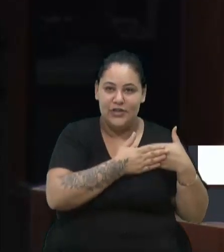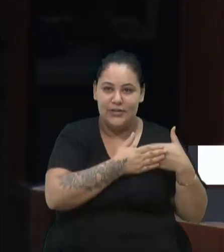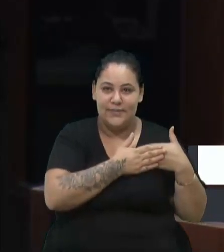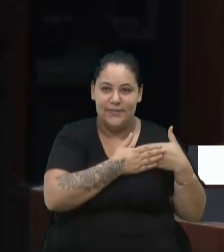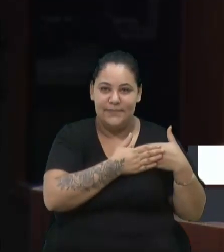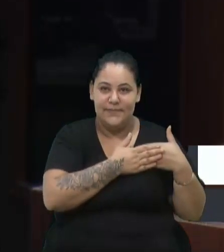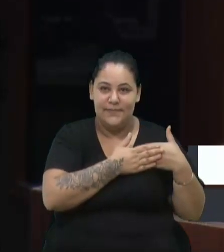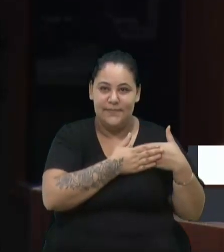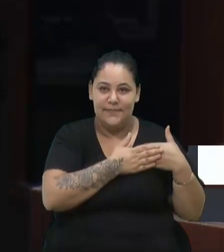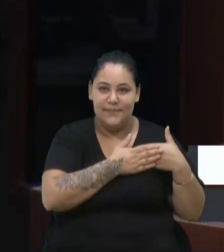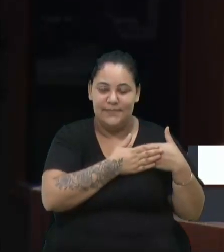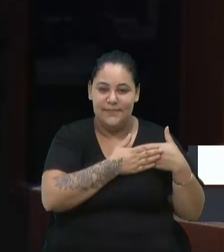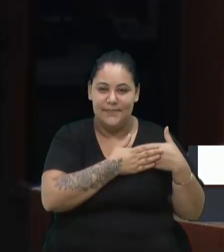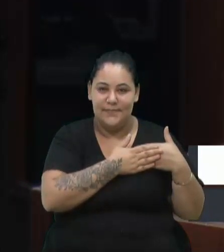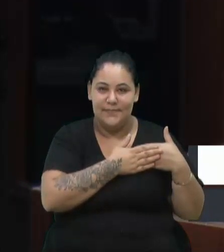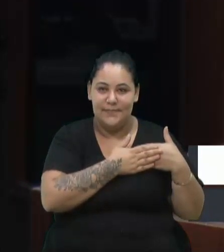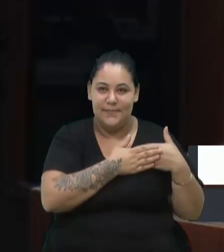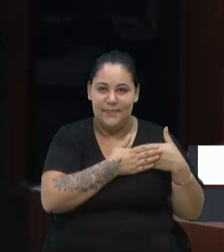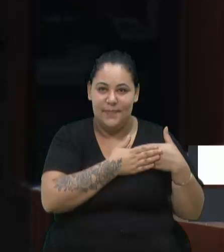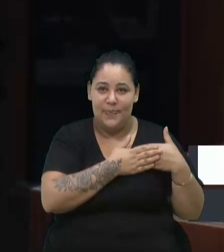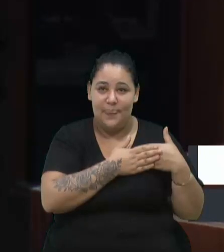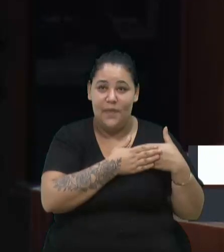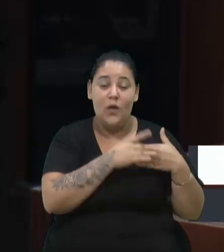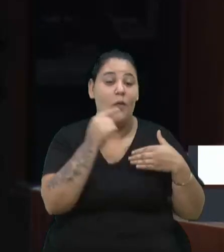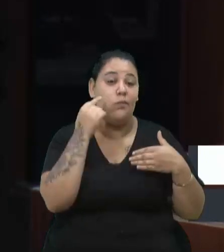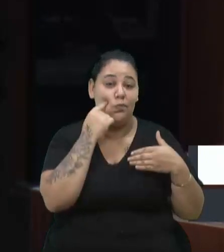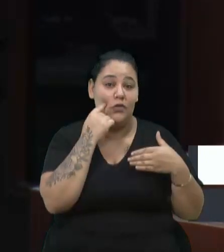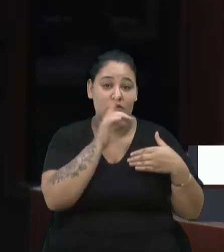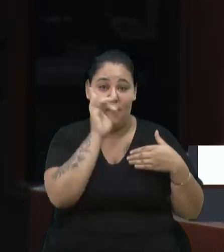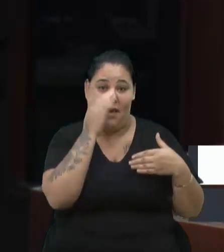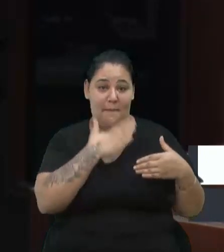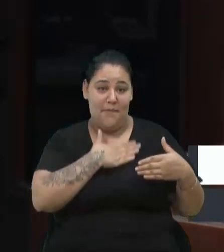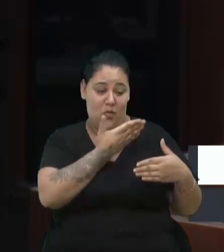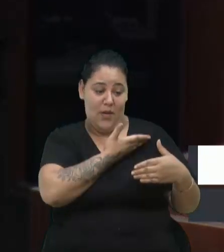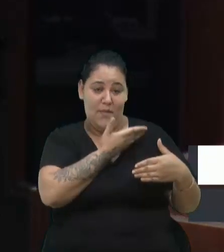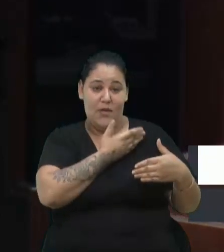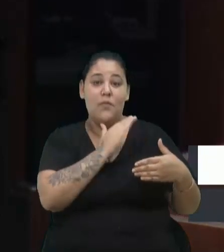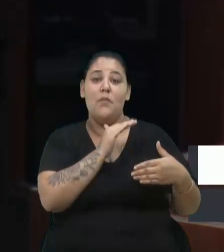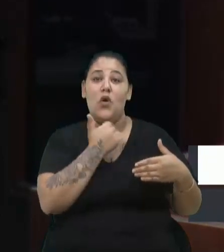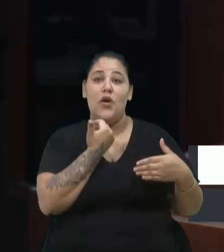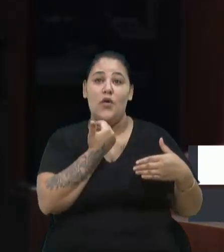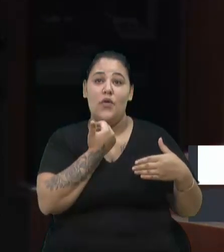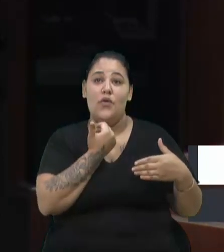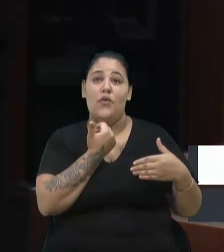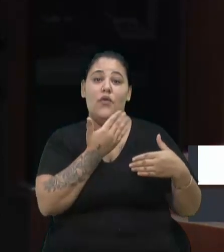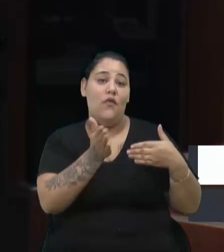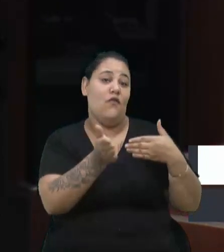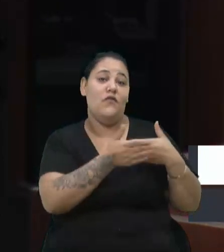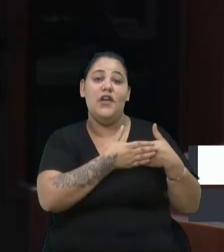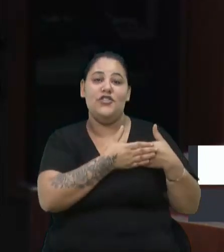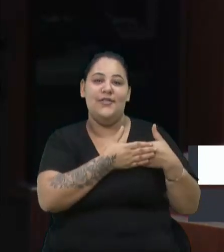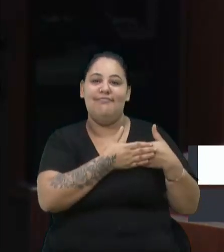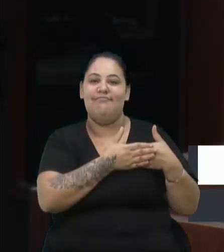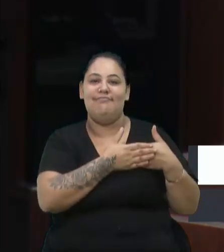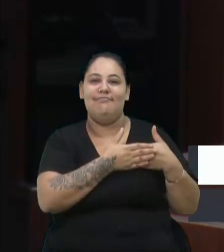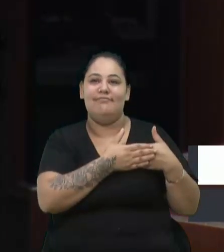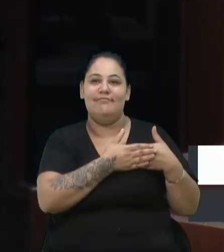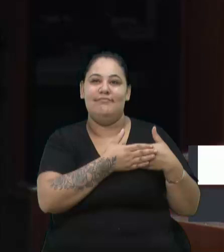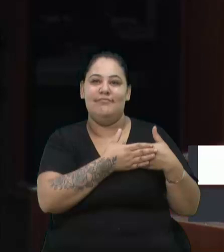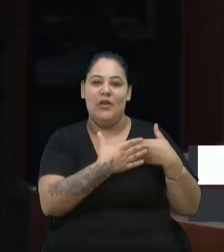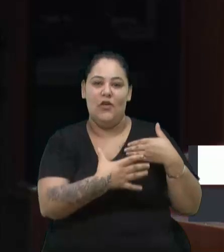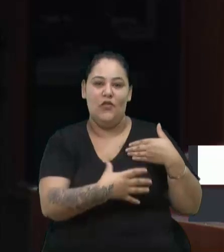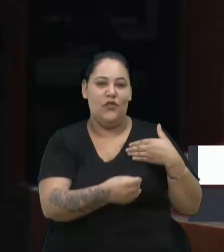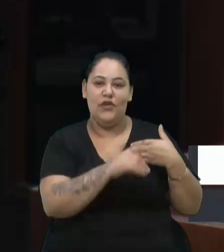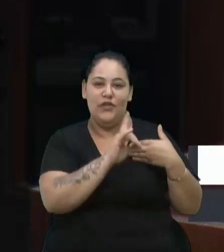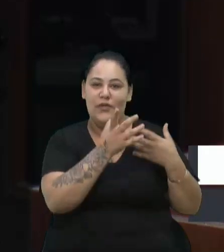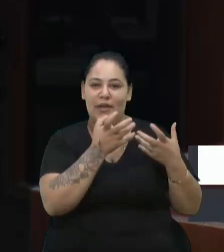empreendimento. Quando o borracheiro lá, meu amigo, morreu, fechou. Os filhos não